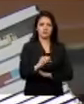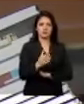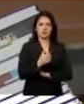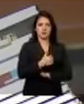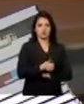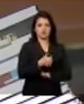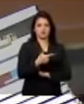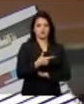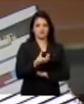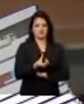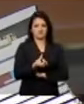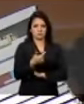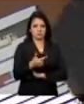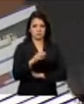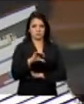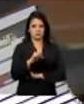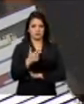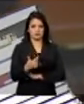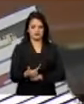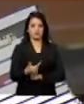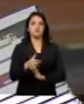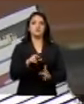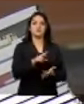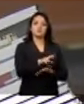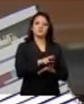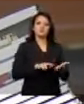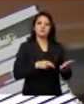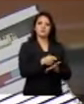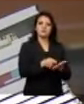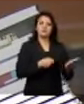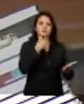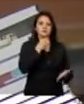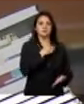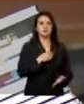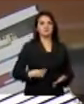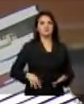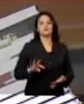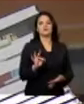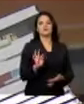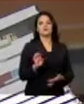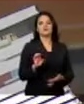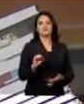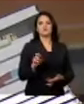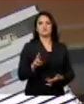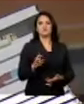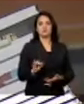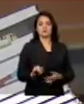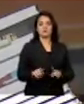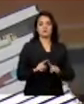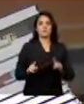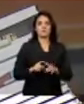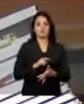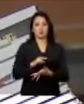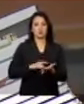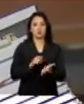126292, relator ministro Eury Zavascki, com acordo publicado no Diário 17 de maio de